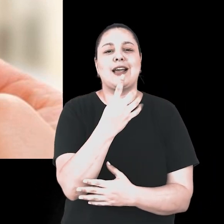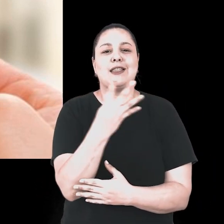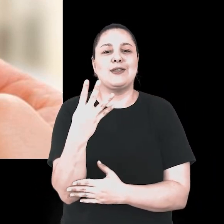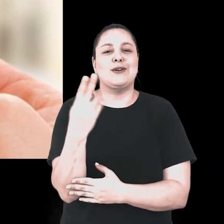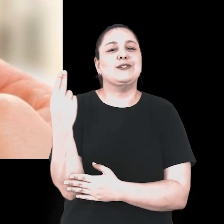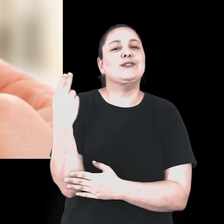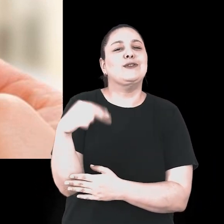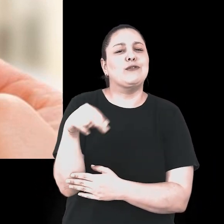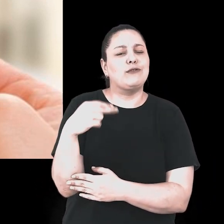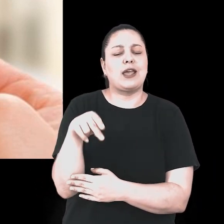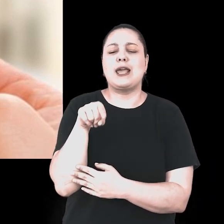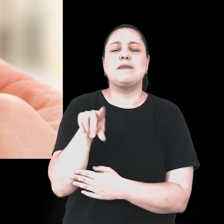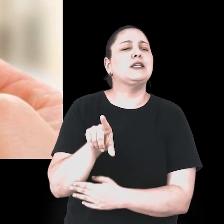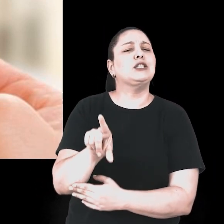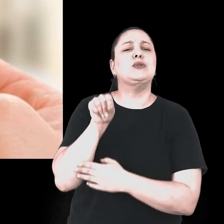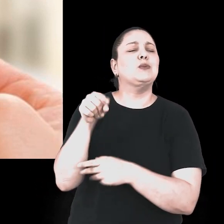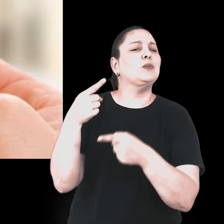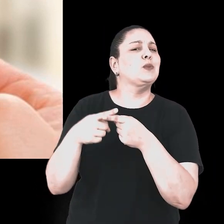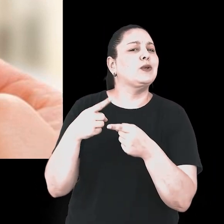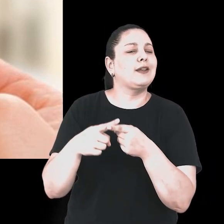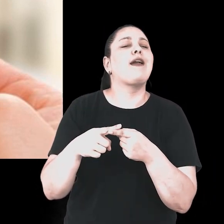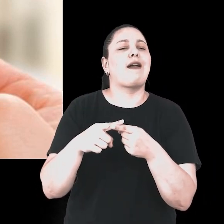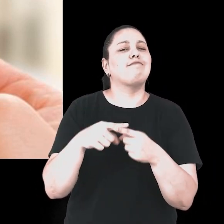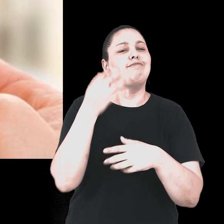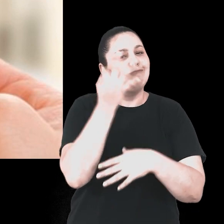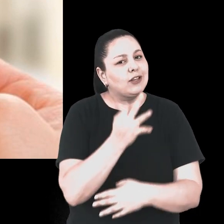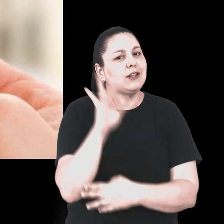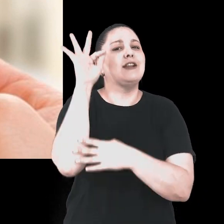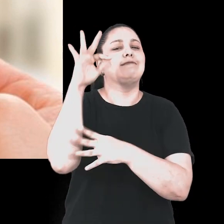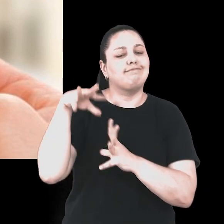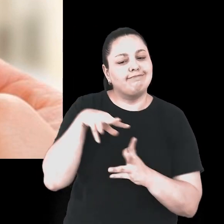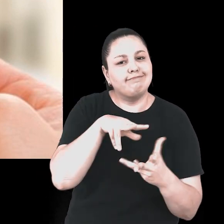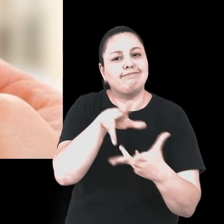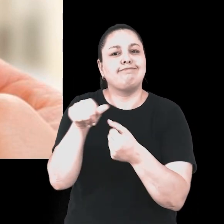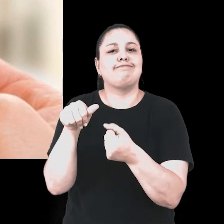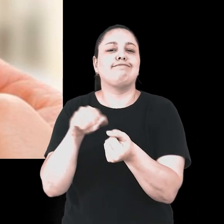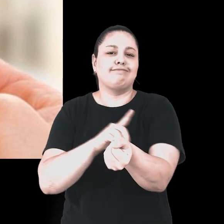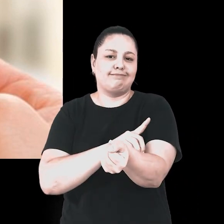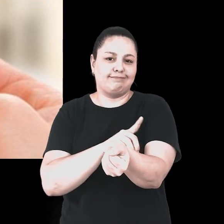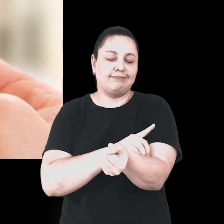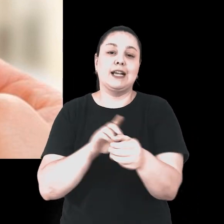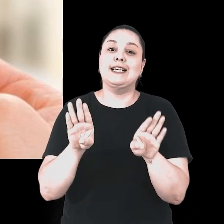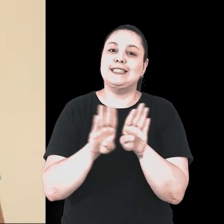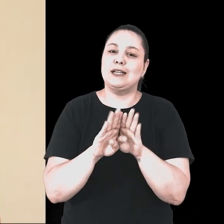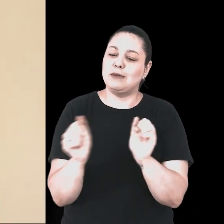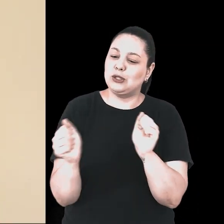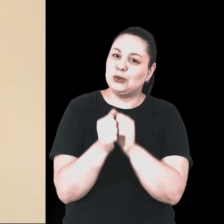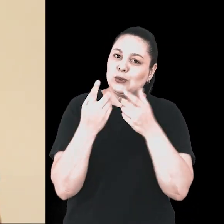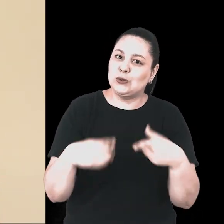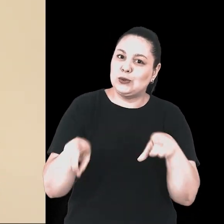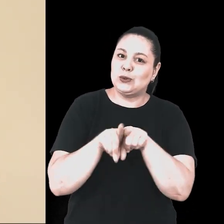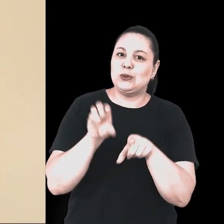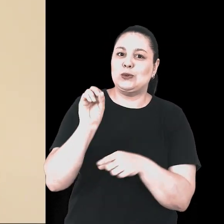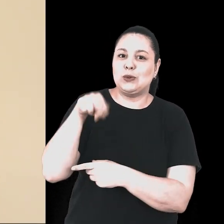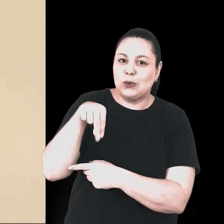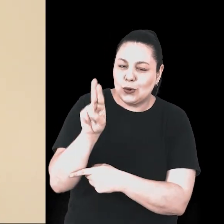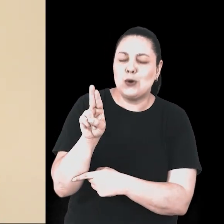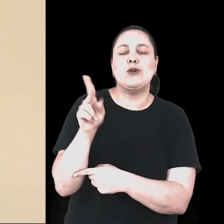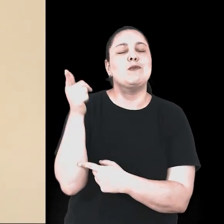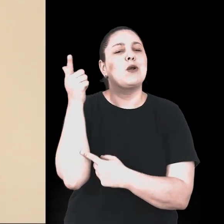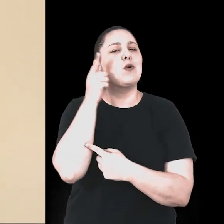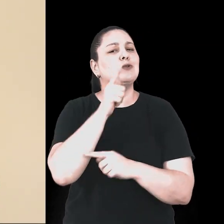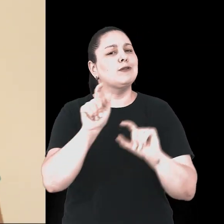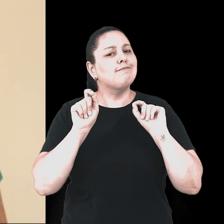em 14 de novembro, uma data escolhida pela Federação Internacional de Diabetes e pela Organização Mundial